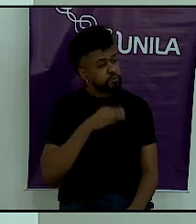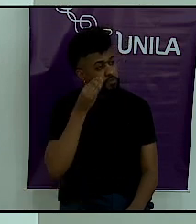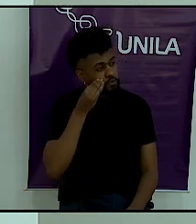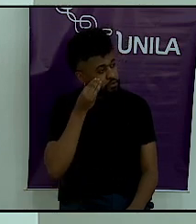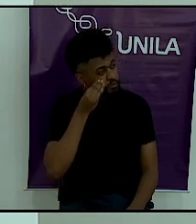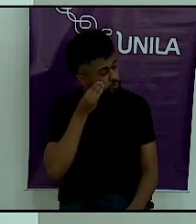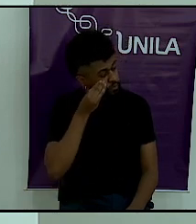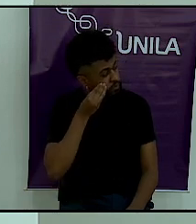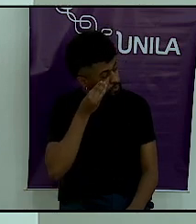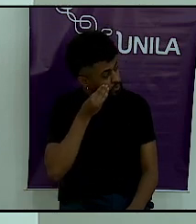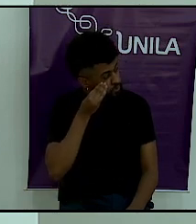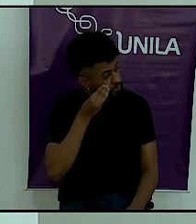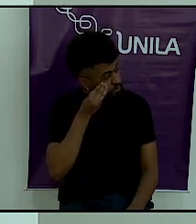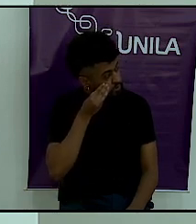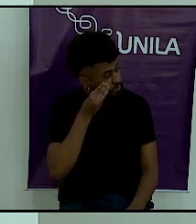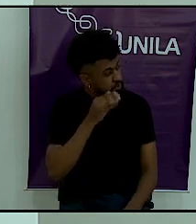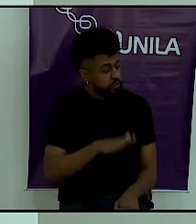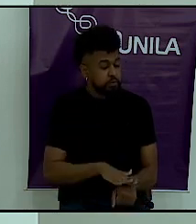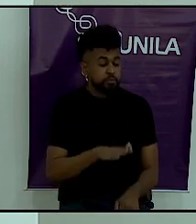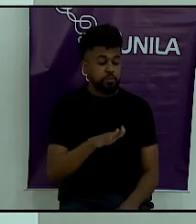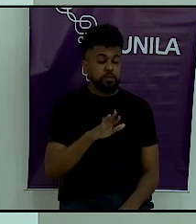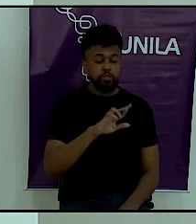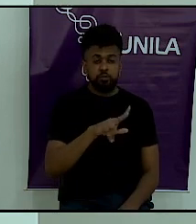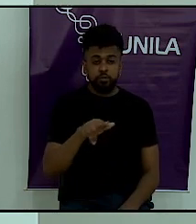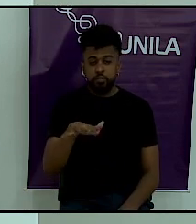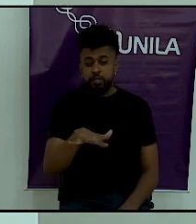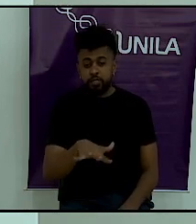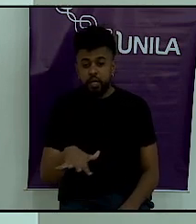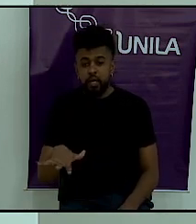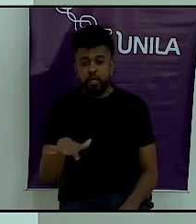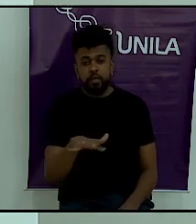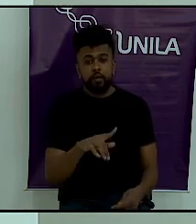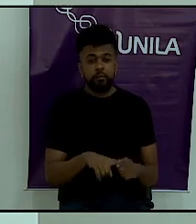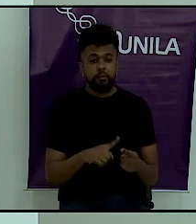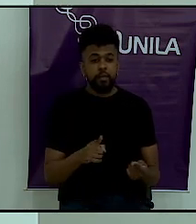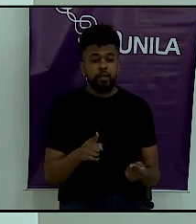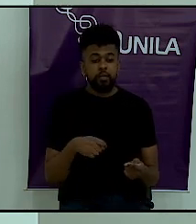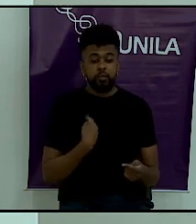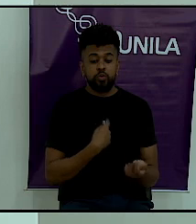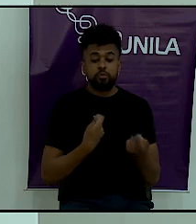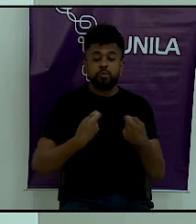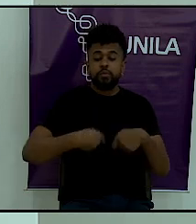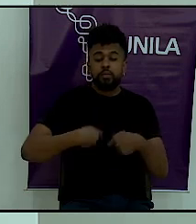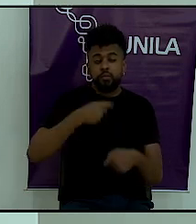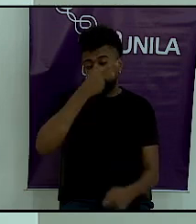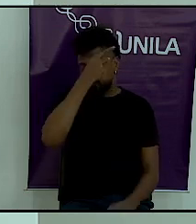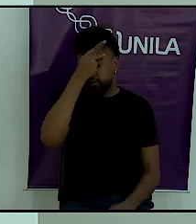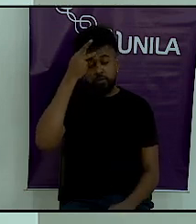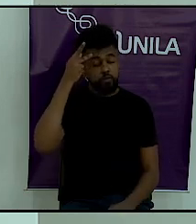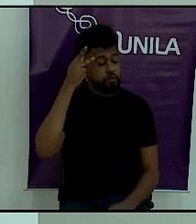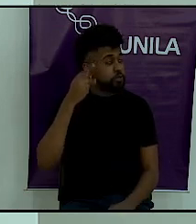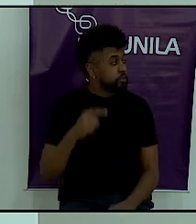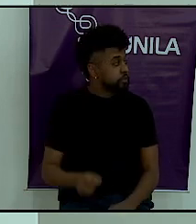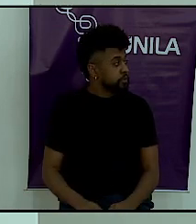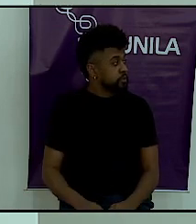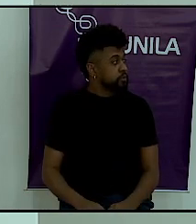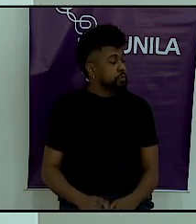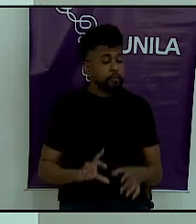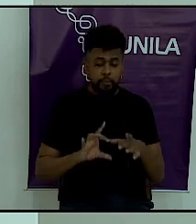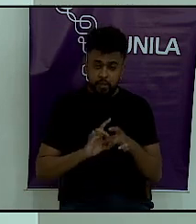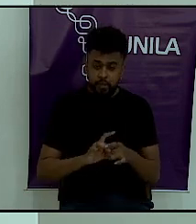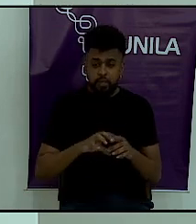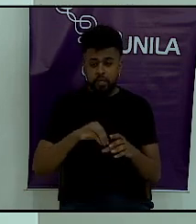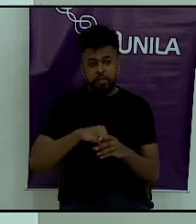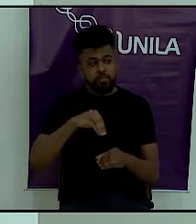tenho um pouco mais de 10 publicações nessa área, mas que nós precisamos de pessoas, né? Senão eu só faço com parcerias externas